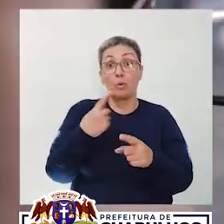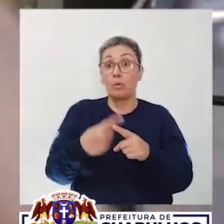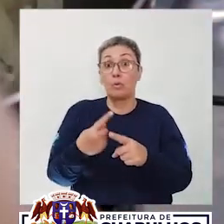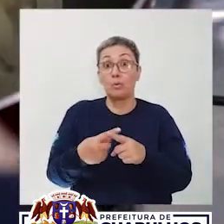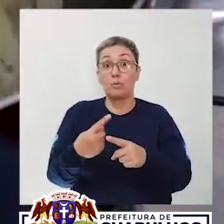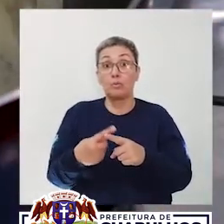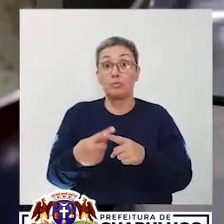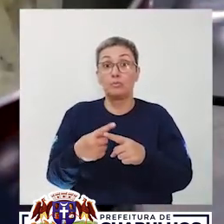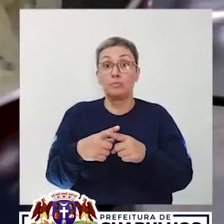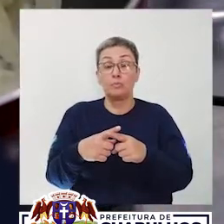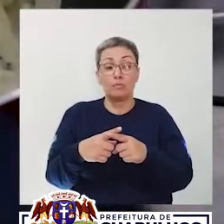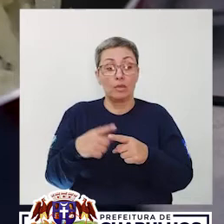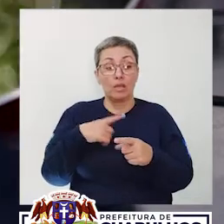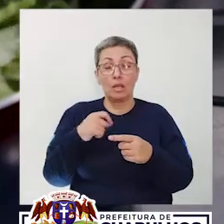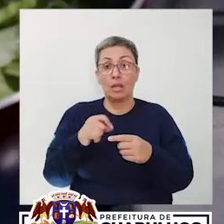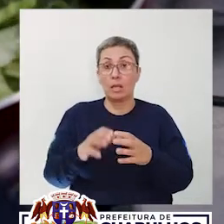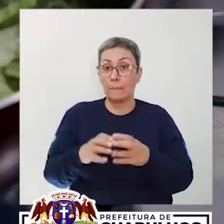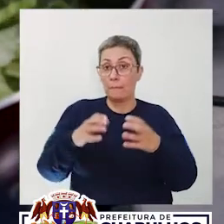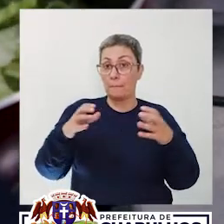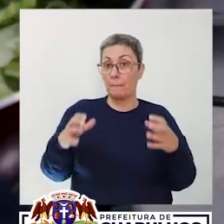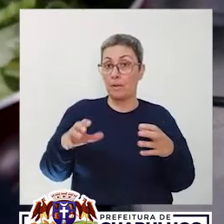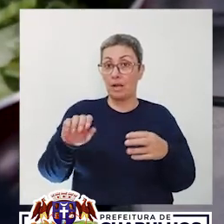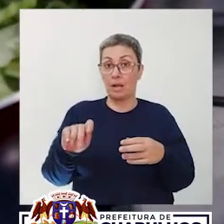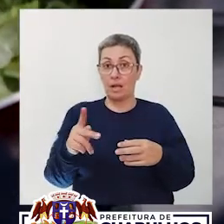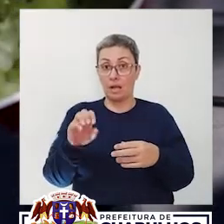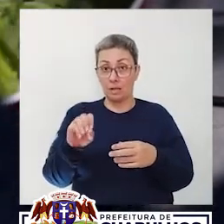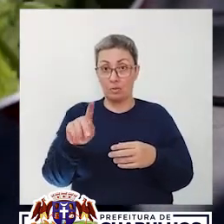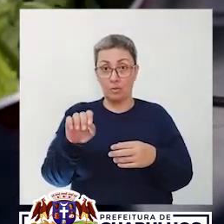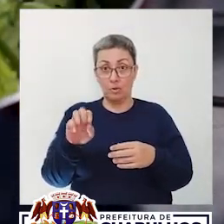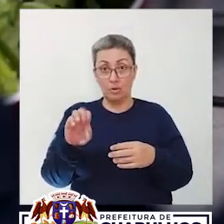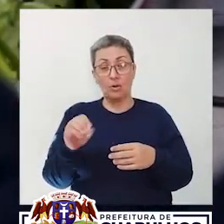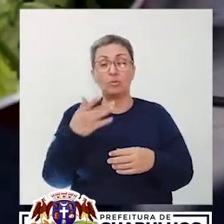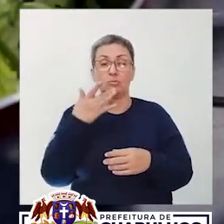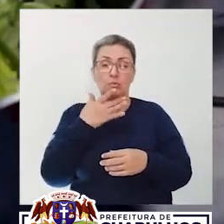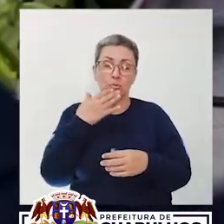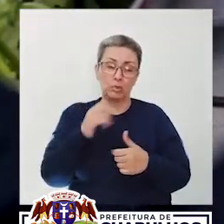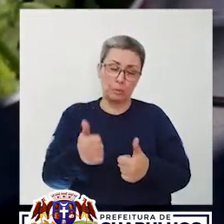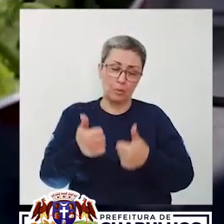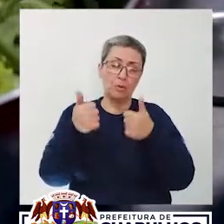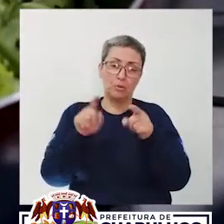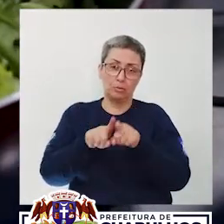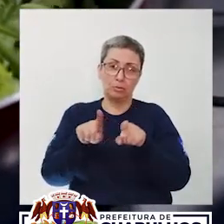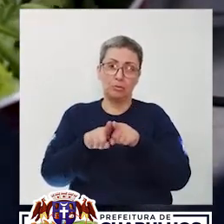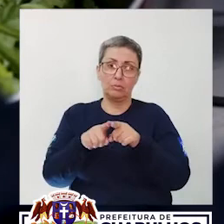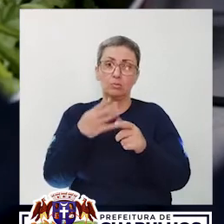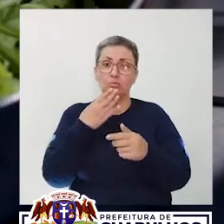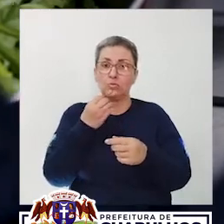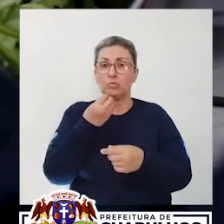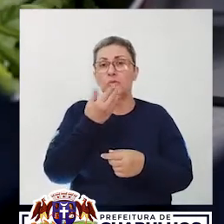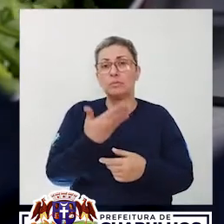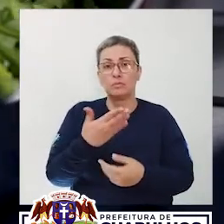coloco porque rende um pouco mais o nosso alho poró. E dá um gosto melhorzinho também, dá